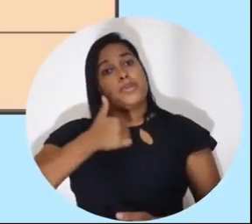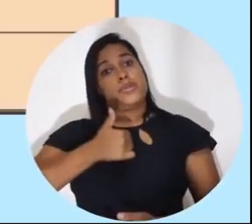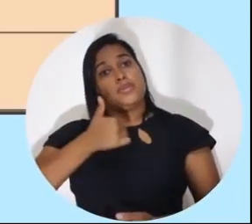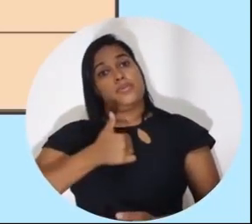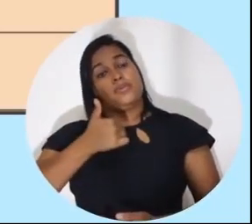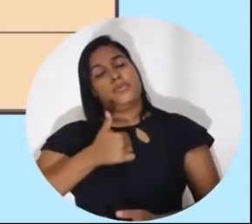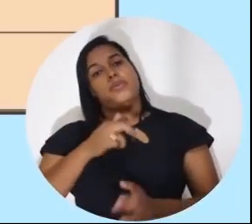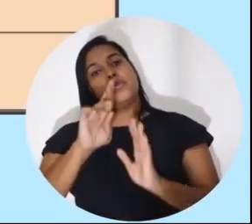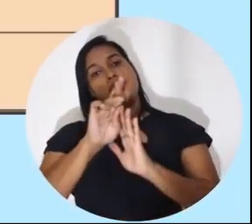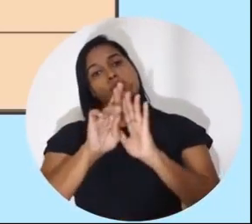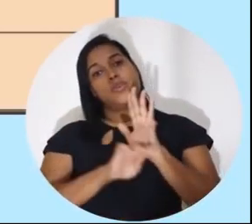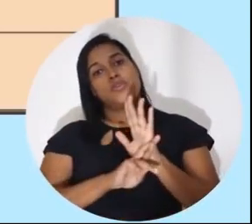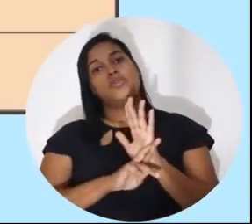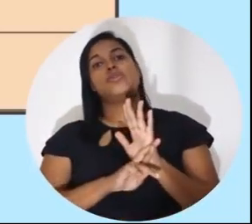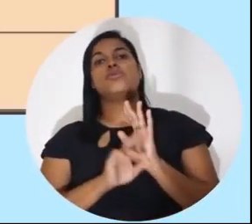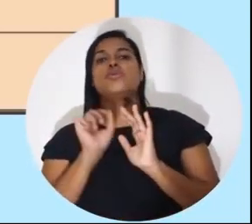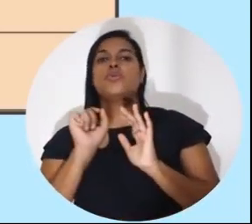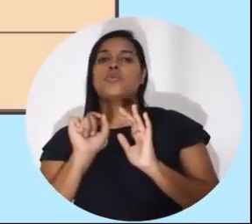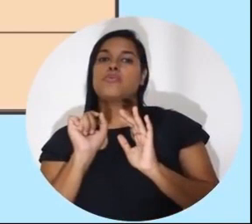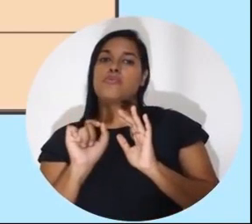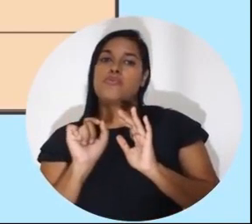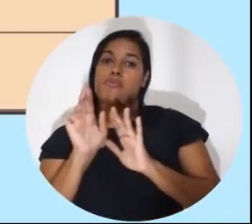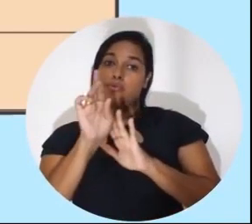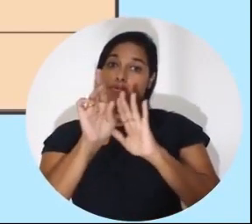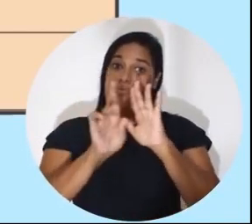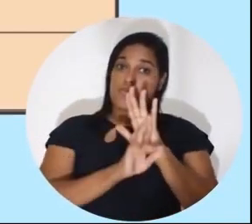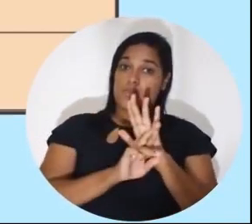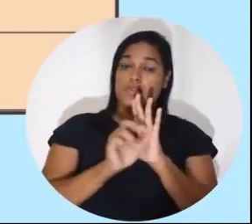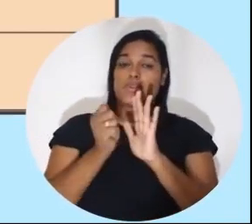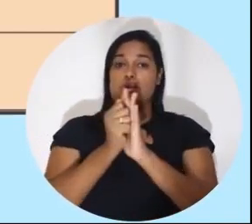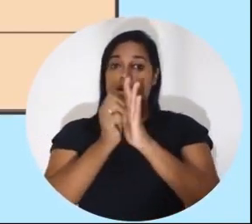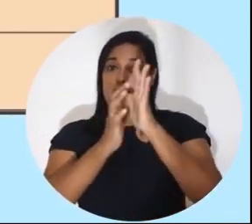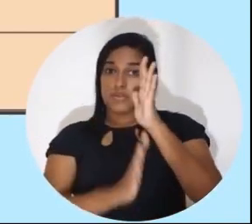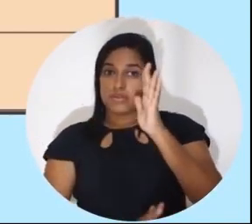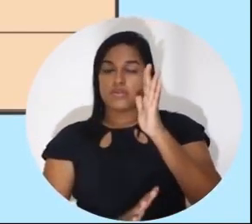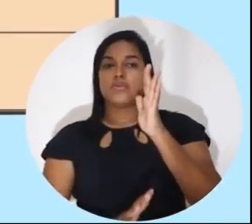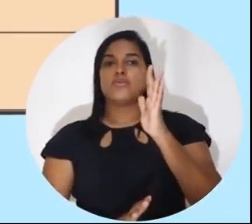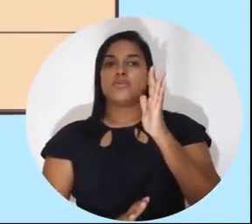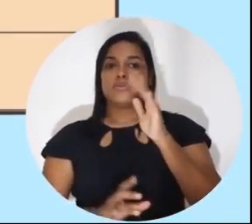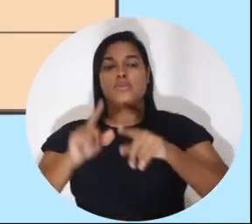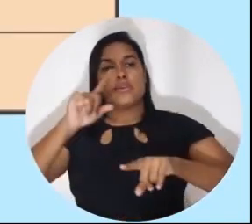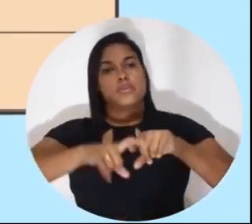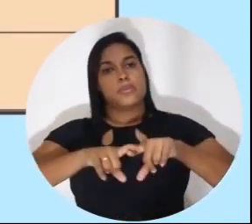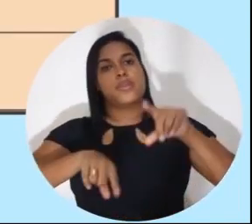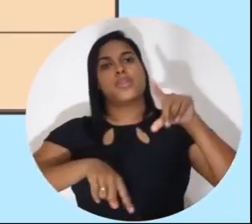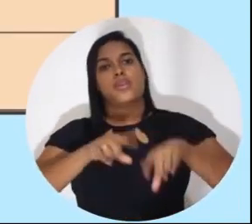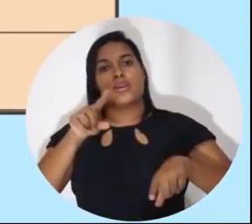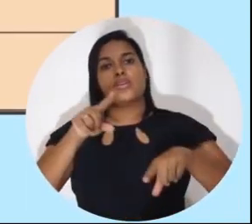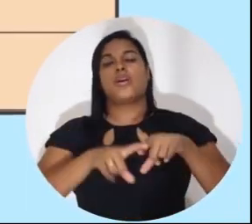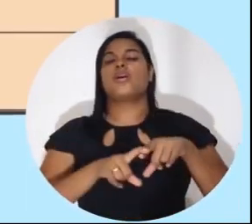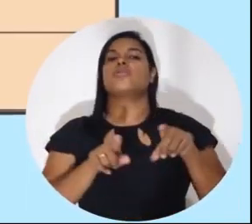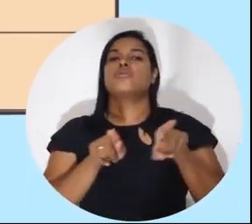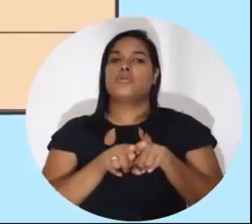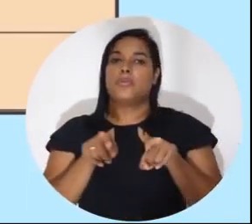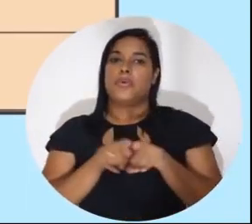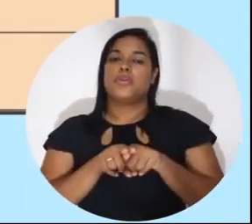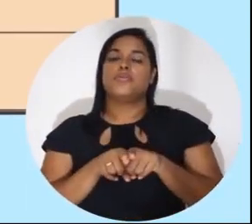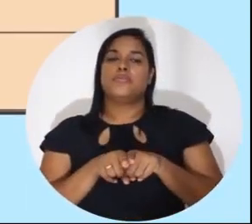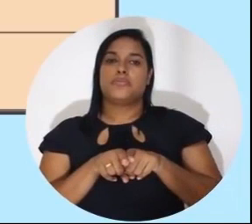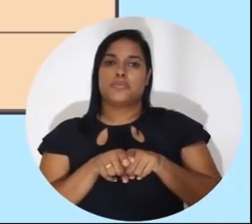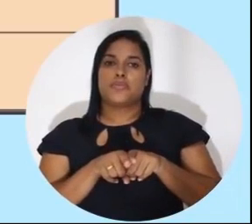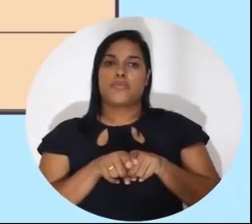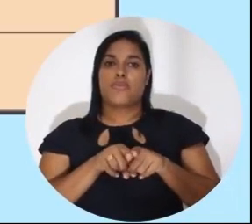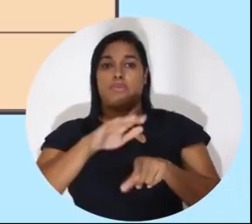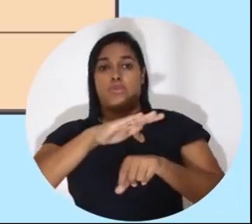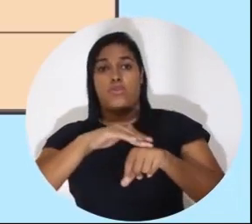é onde se faz o registro físico, ou seja, o registro das compras palpáveis, das compras materiais. São as transações correntes.